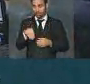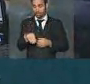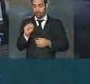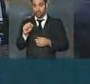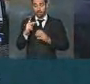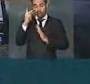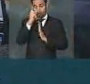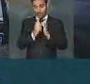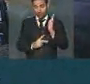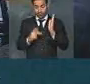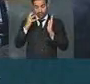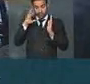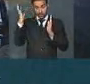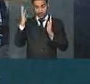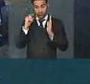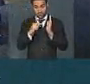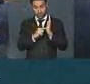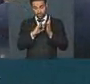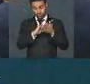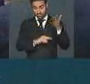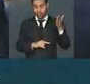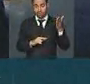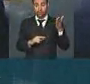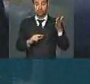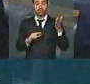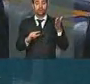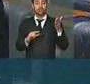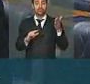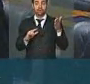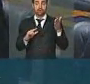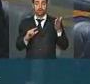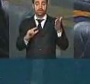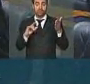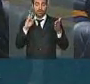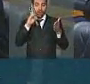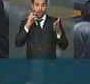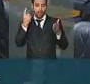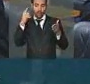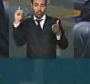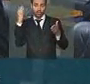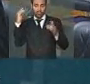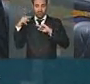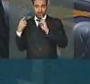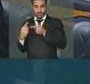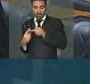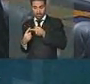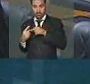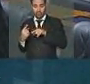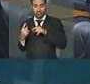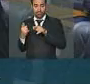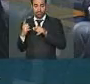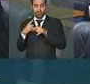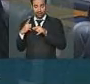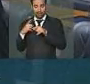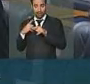projeto de resolução, diferentemente da última sessão do Congresso Nacional que foi reelaborado pelo